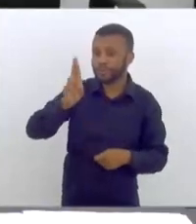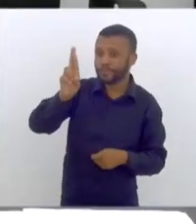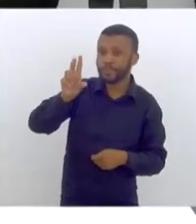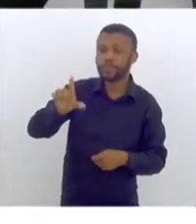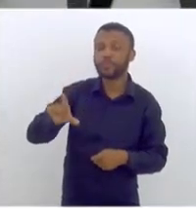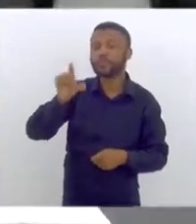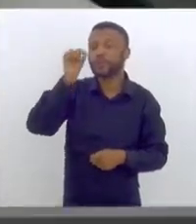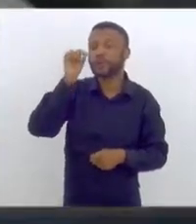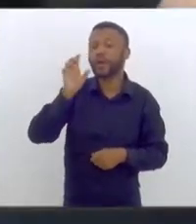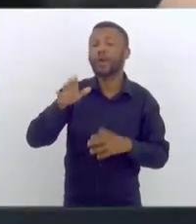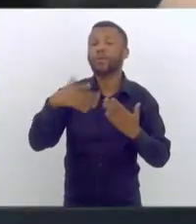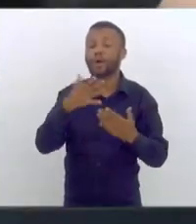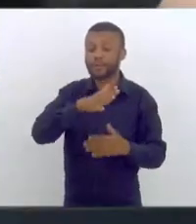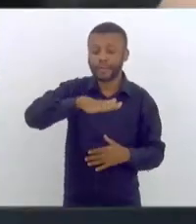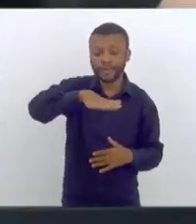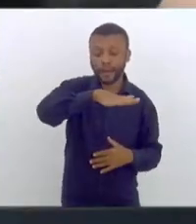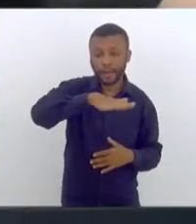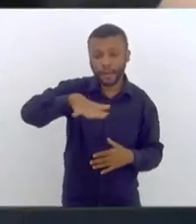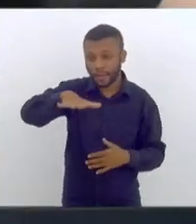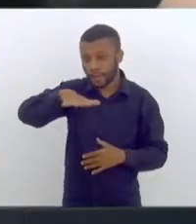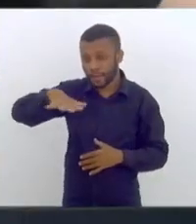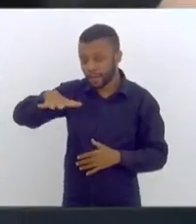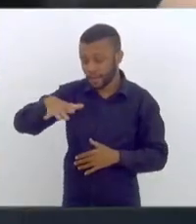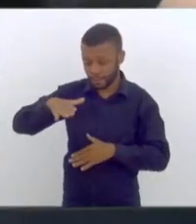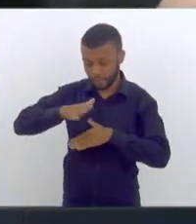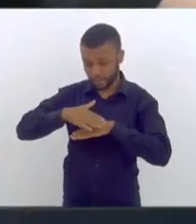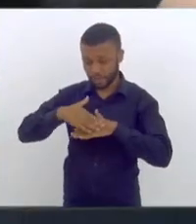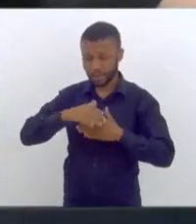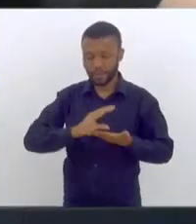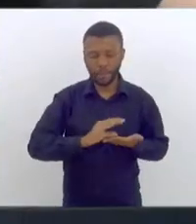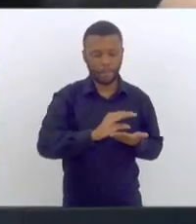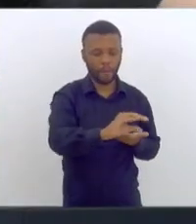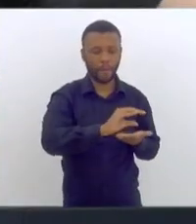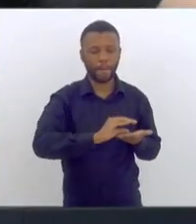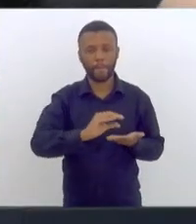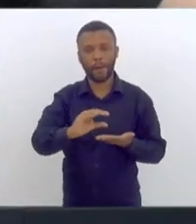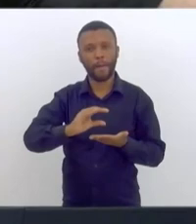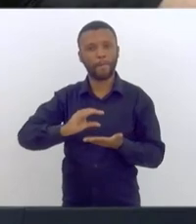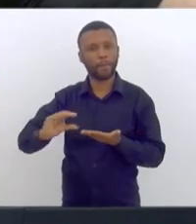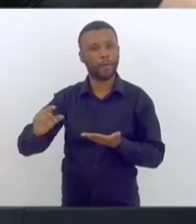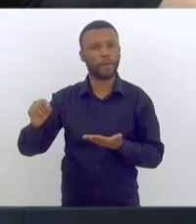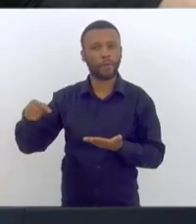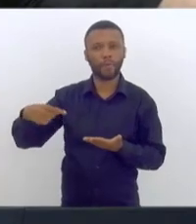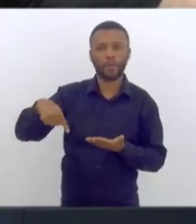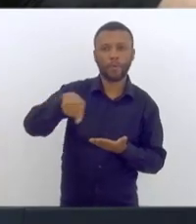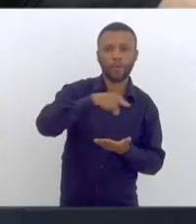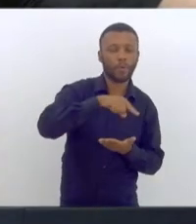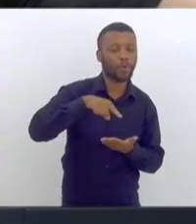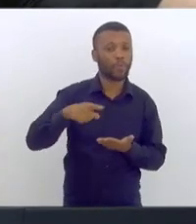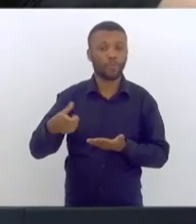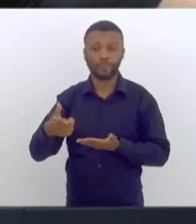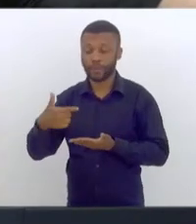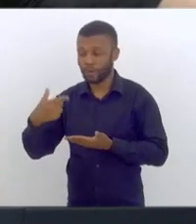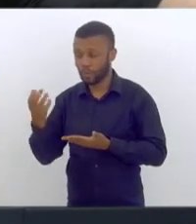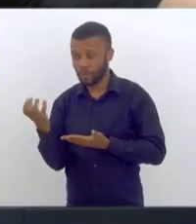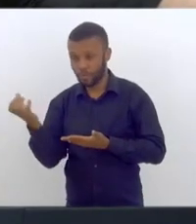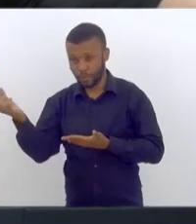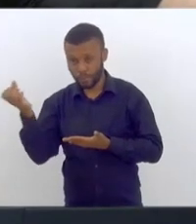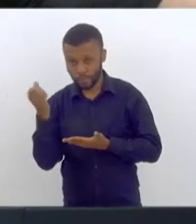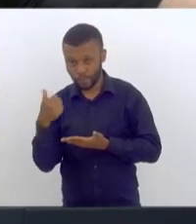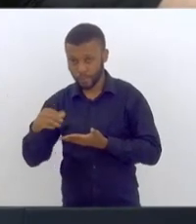quais áreas ele vai vai direcionar o seu crédito é uma vez que os recursos são realmente